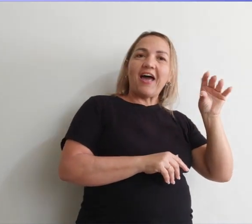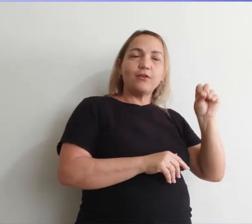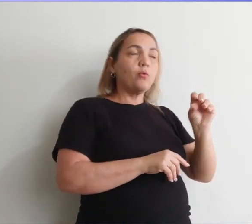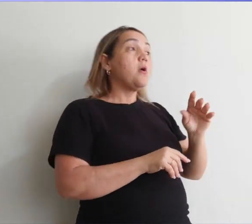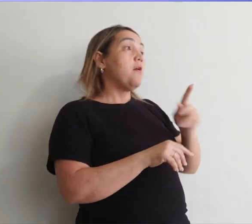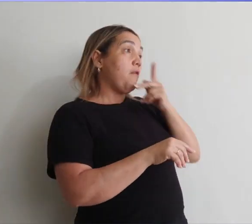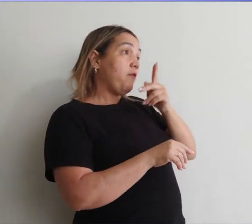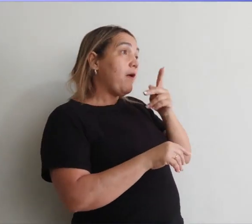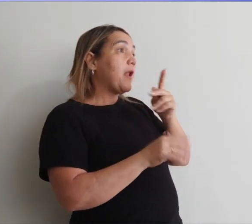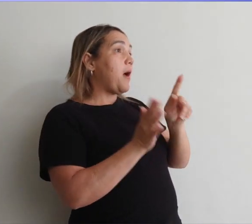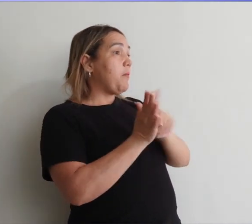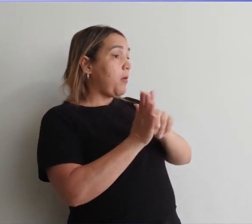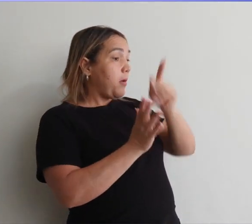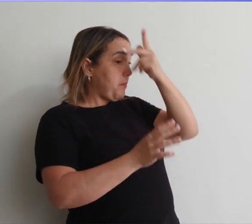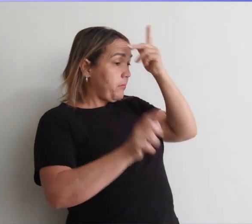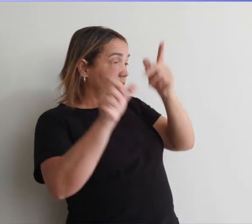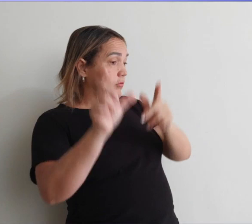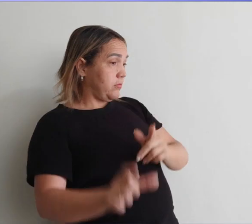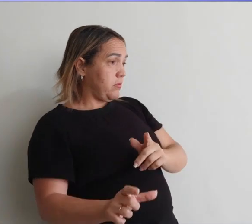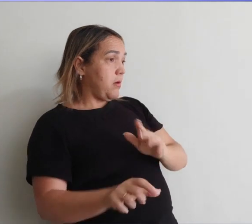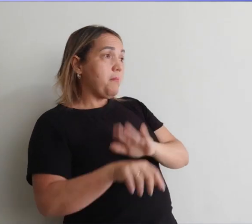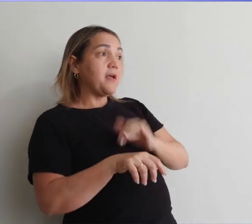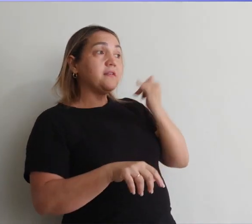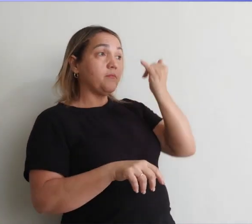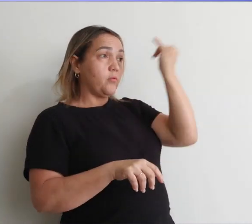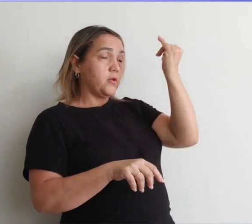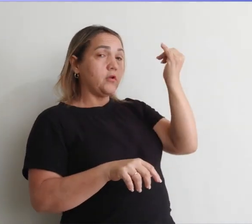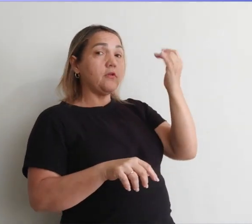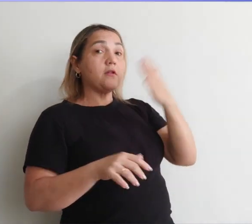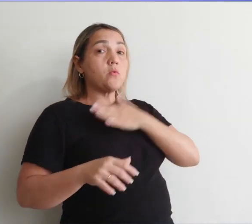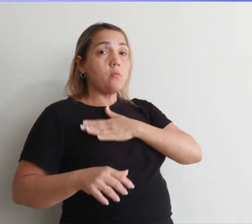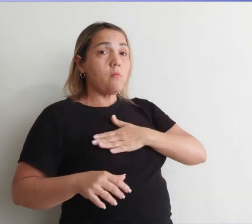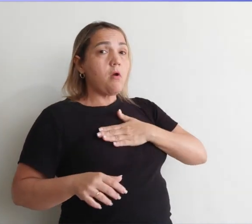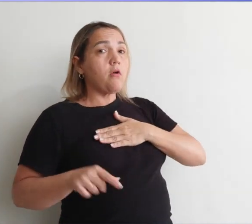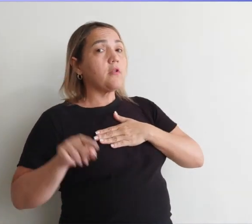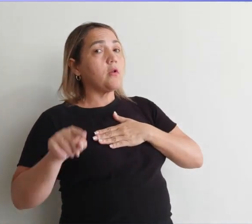pessoal. É a afinidade dele que ele tem com aquilo.